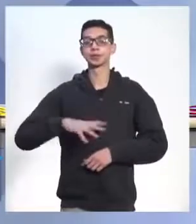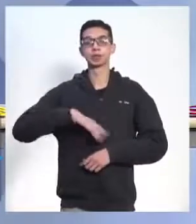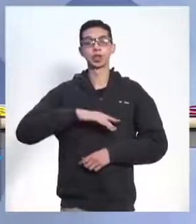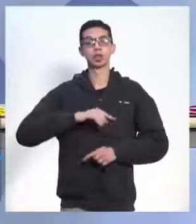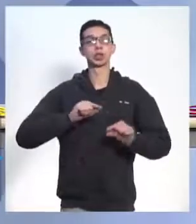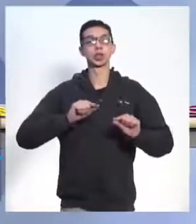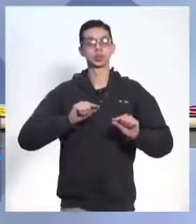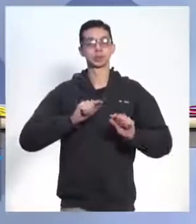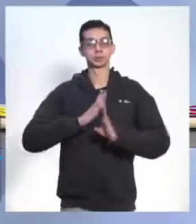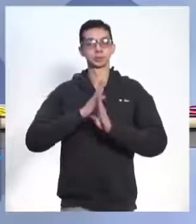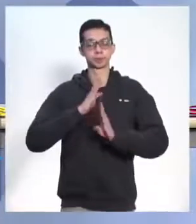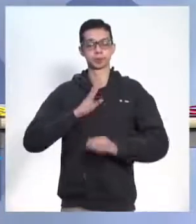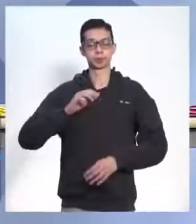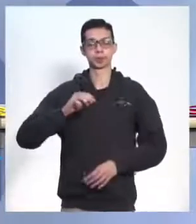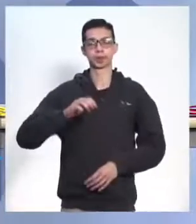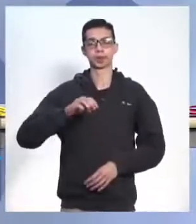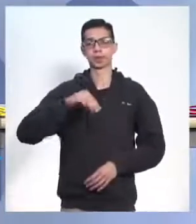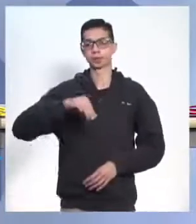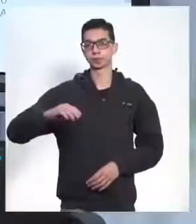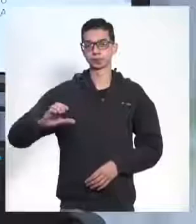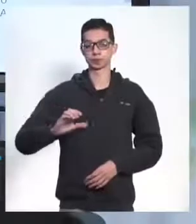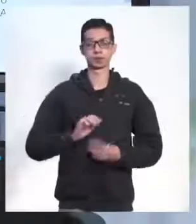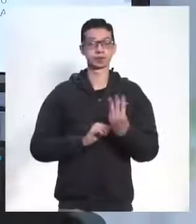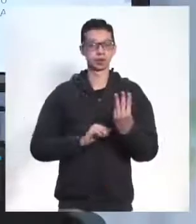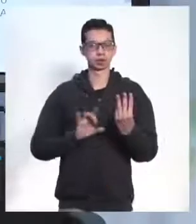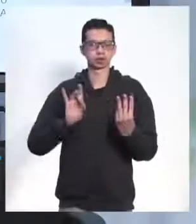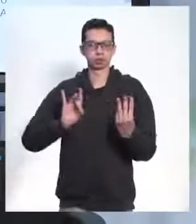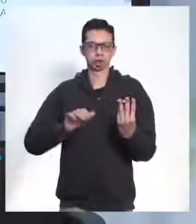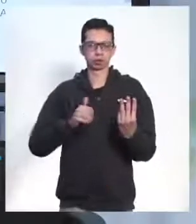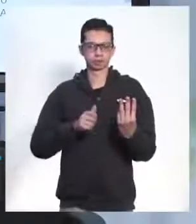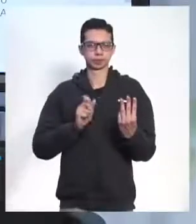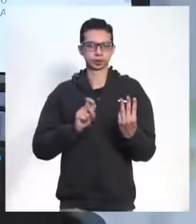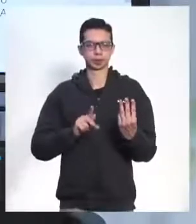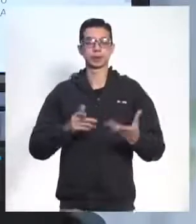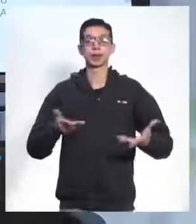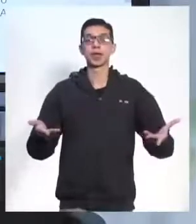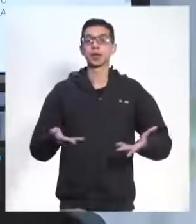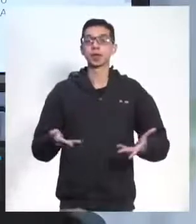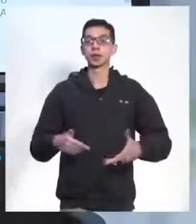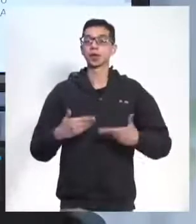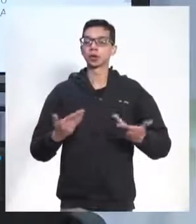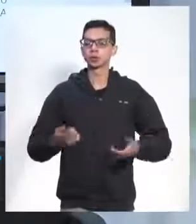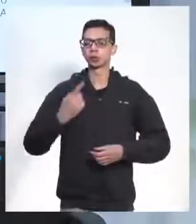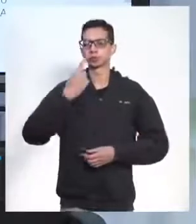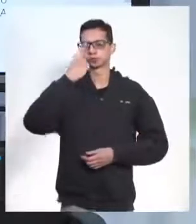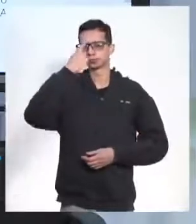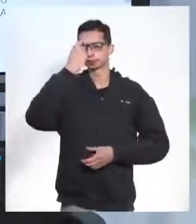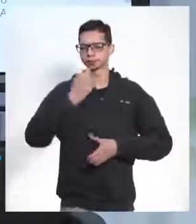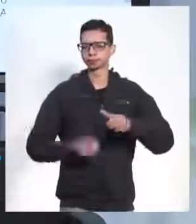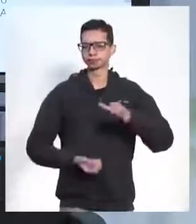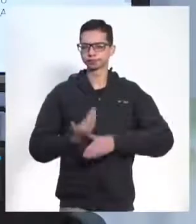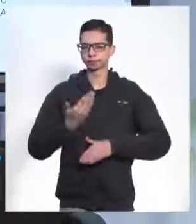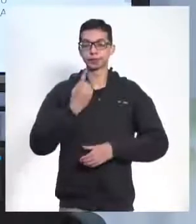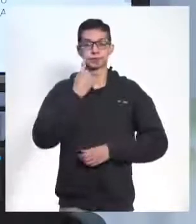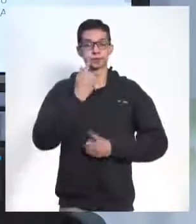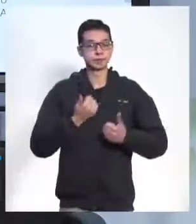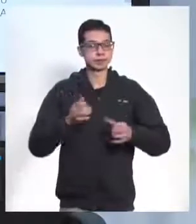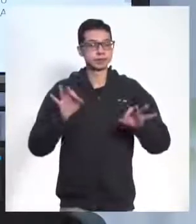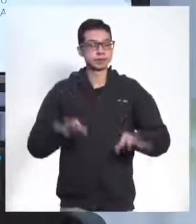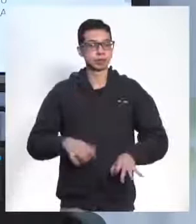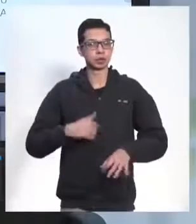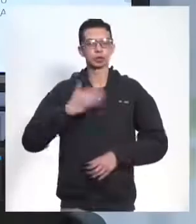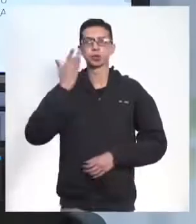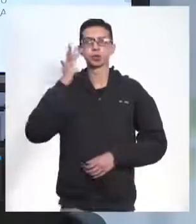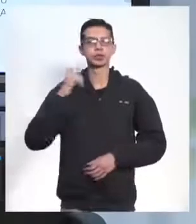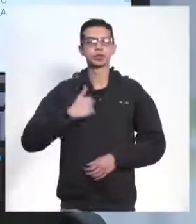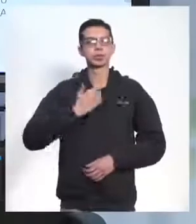comuns, correto? Isso mesmo. Então agora nós vamos fazer o seguinte, vamos inventar, né? Vamos ver se dá certo. Eu não garanto, juro que eu